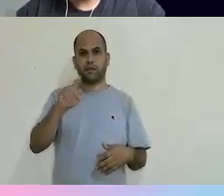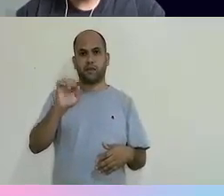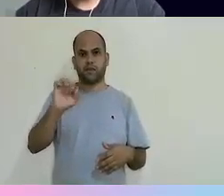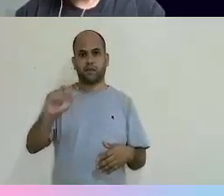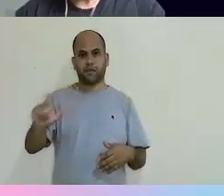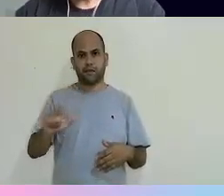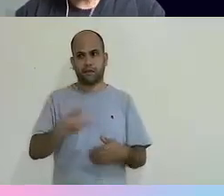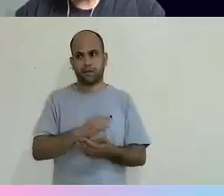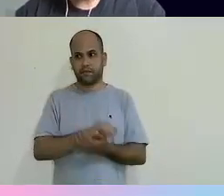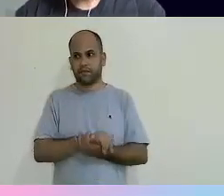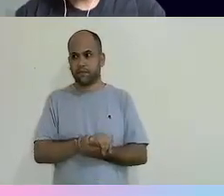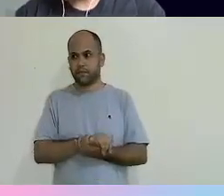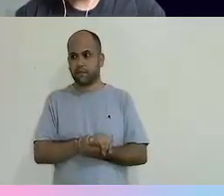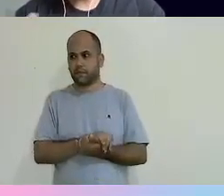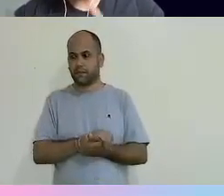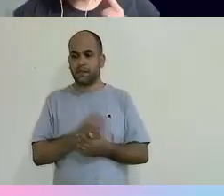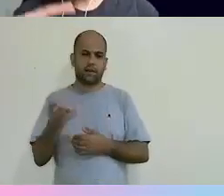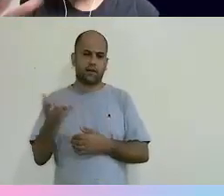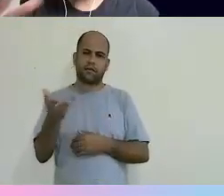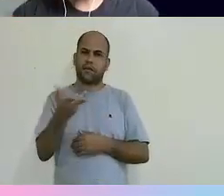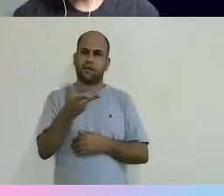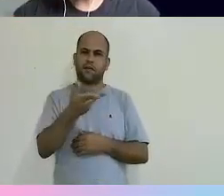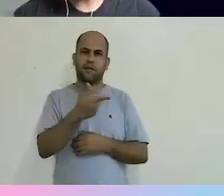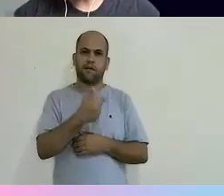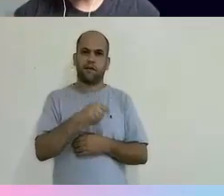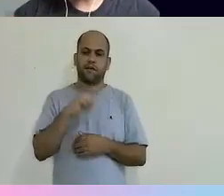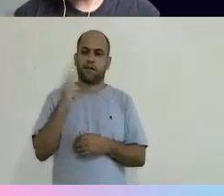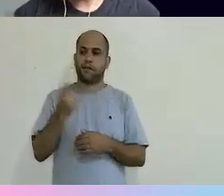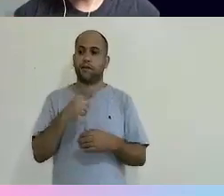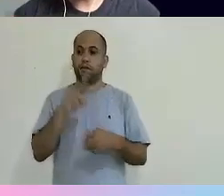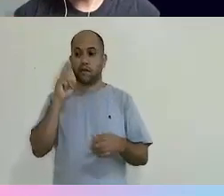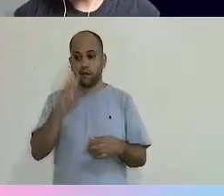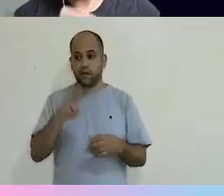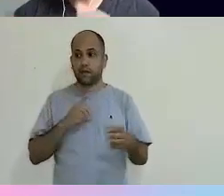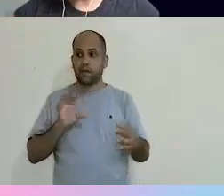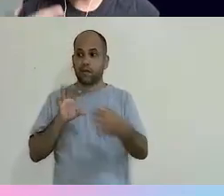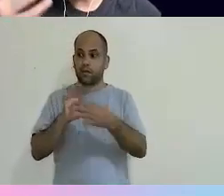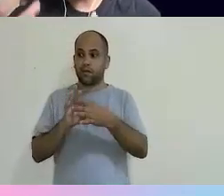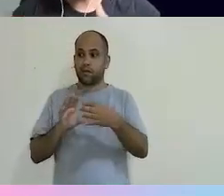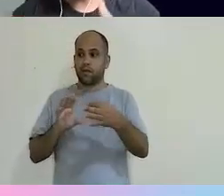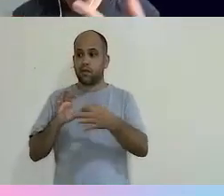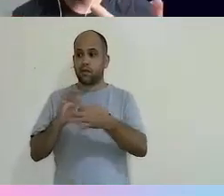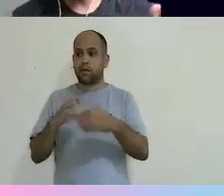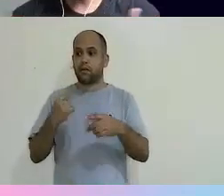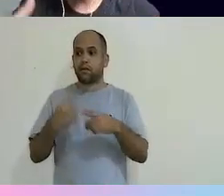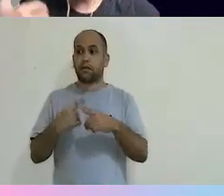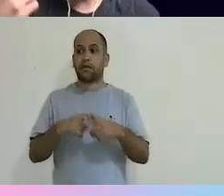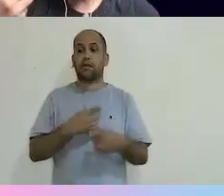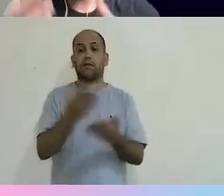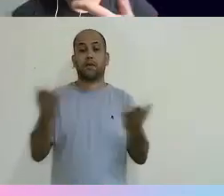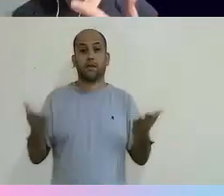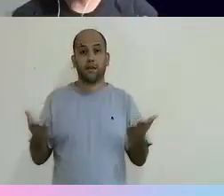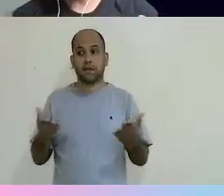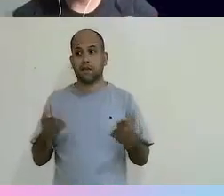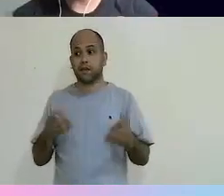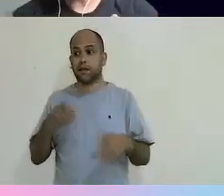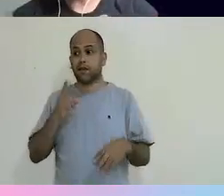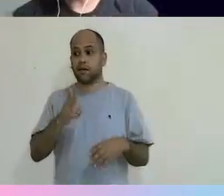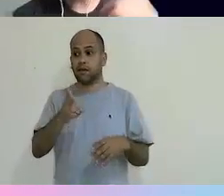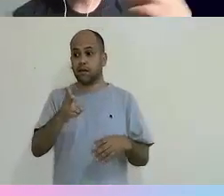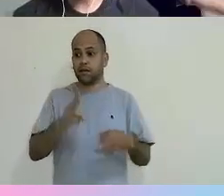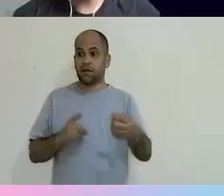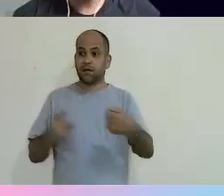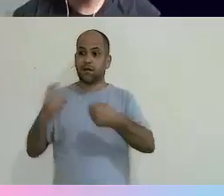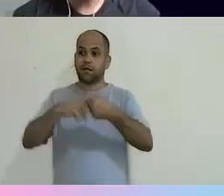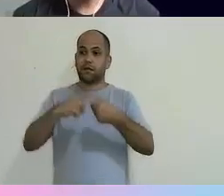Lucas? Não, sensacional, tá? E aí a gente vai vendo como tudo tá interligado, né? Porque para você manter o seu lifelong learning, você está aprendendo, você